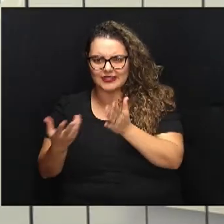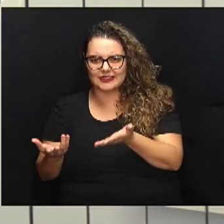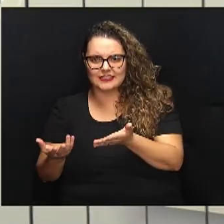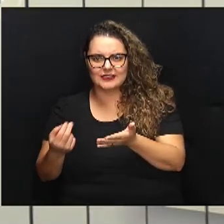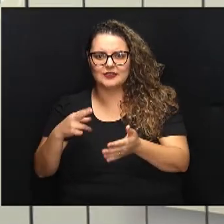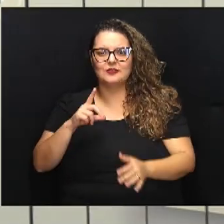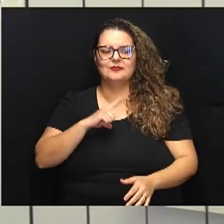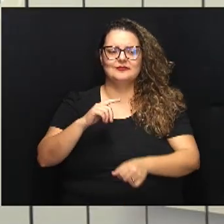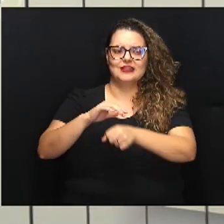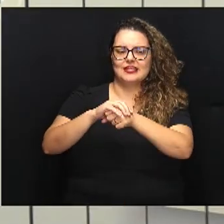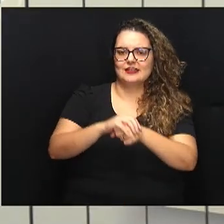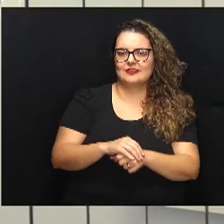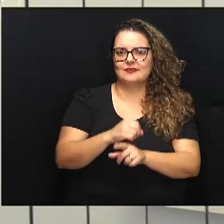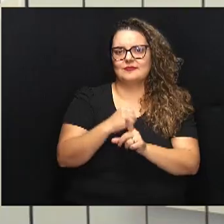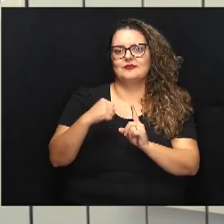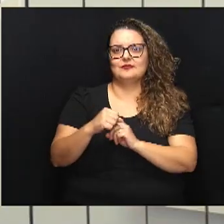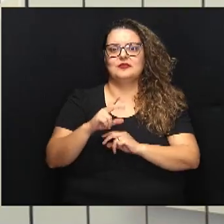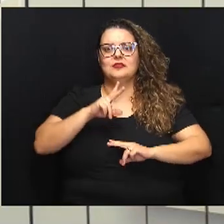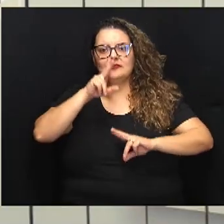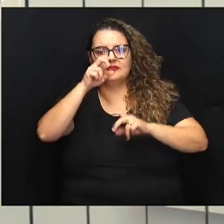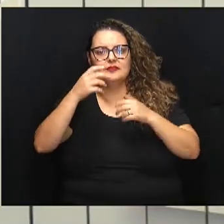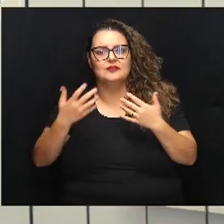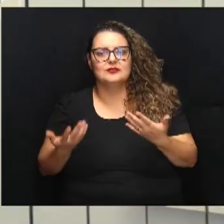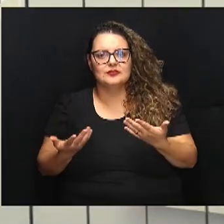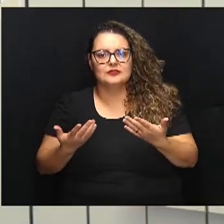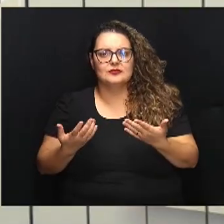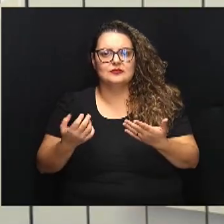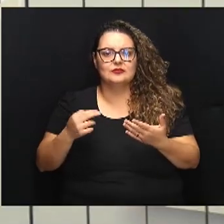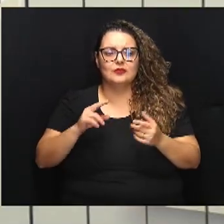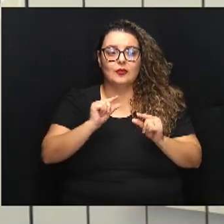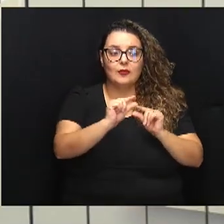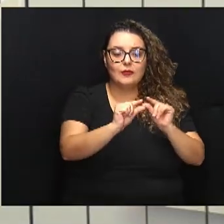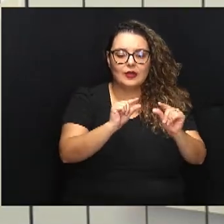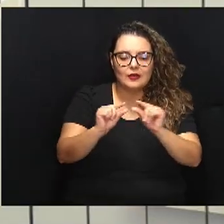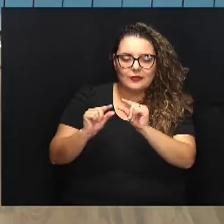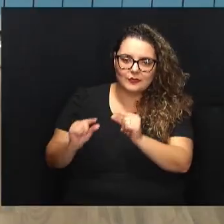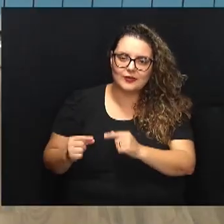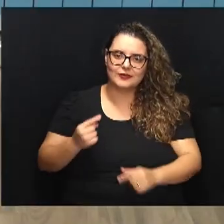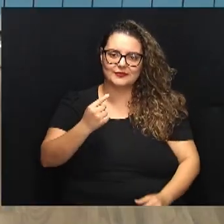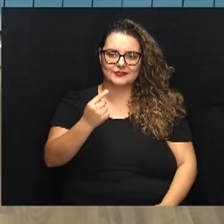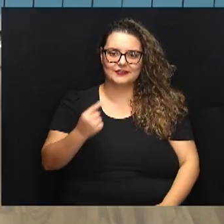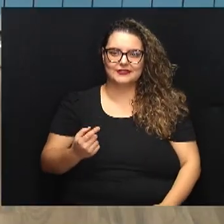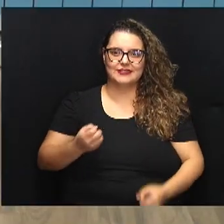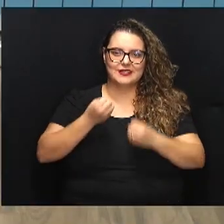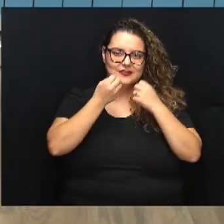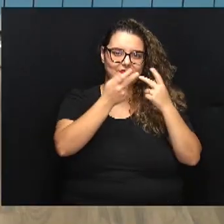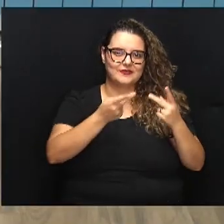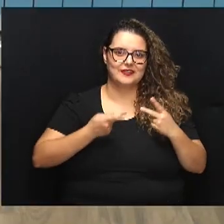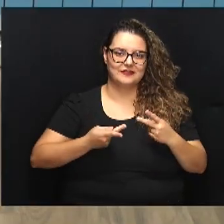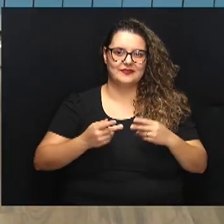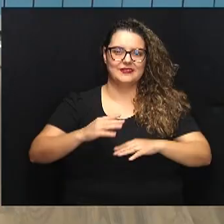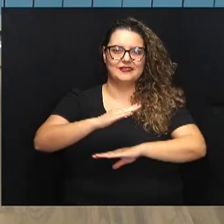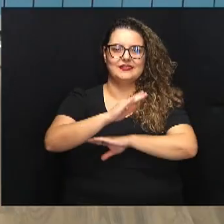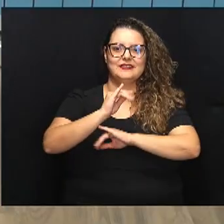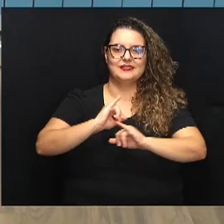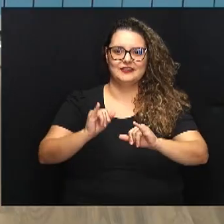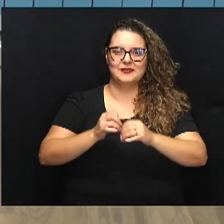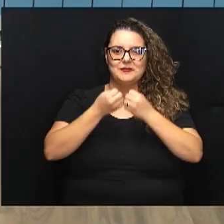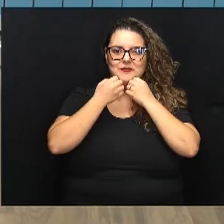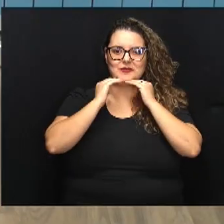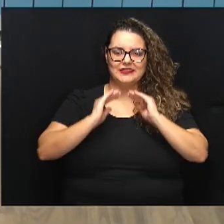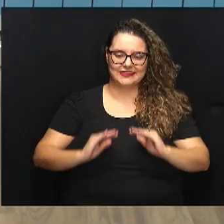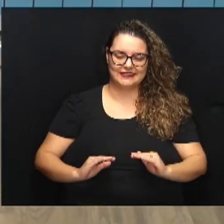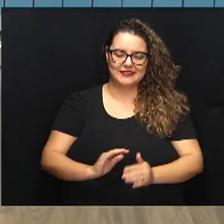tem uma pressão social muito forte, ou é um pouco de cada um deles? Seja bem-vindo ao Jornal Câmara Notícia, uma boa